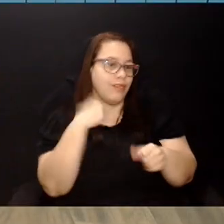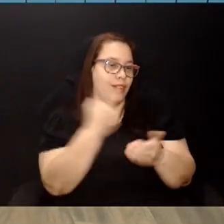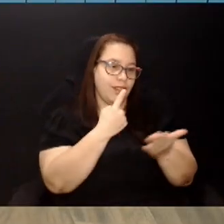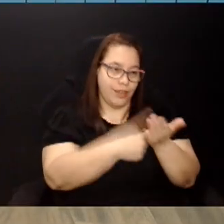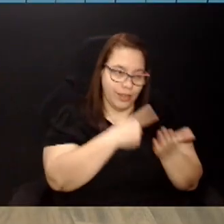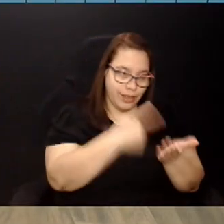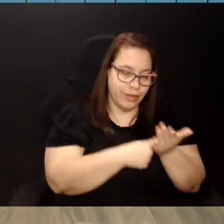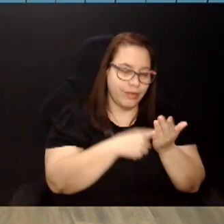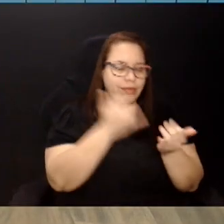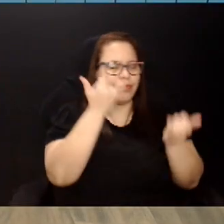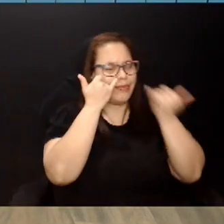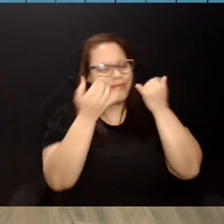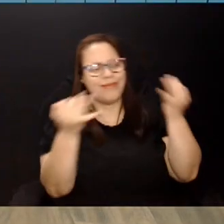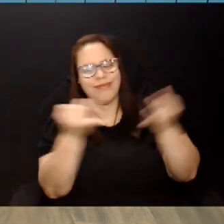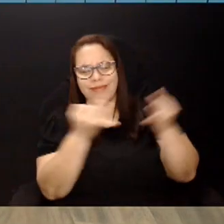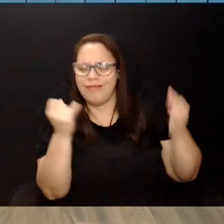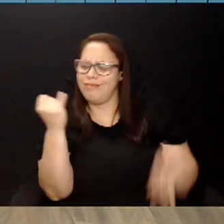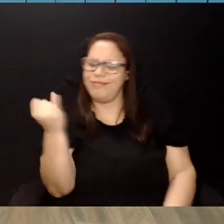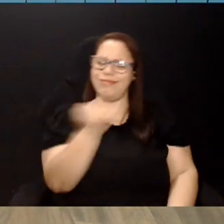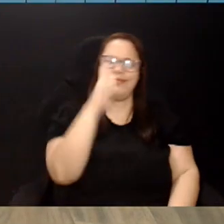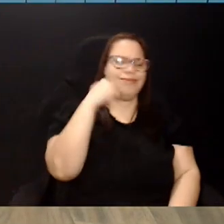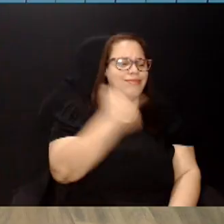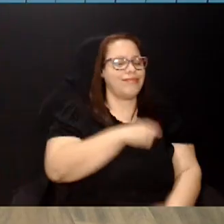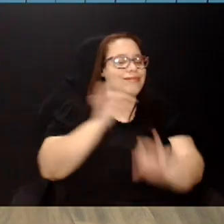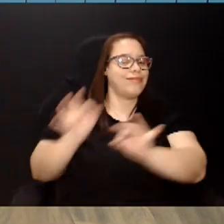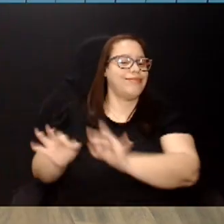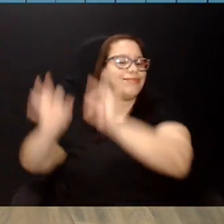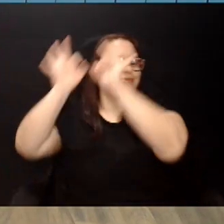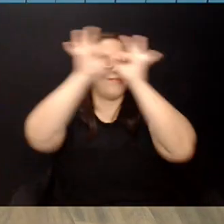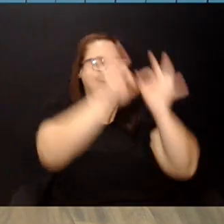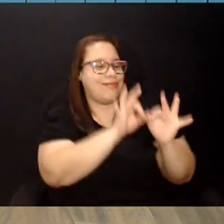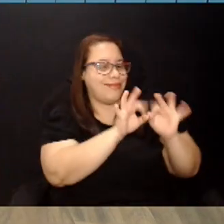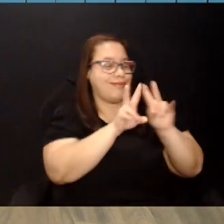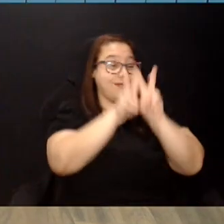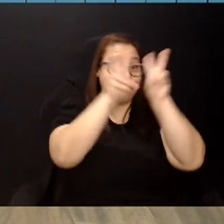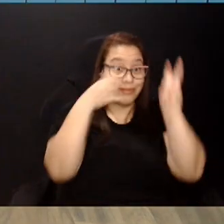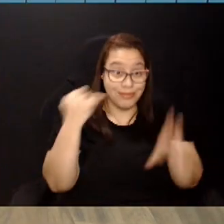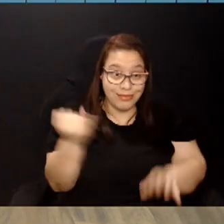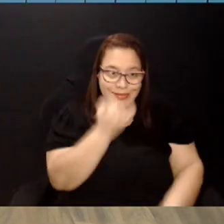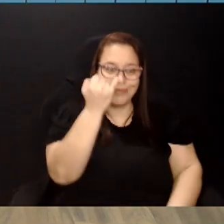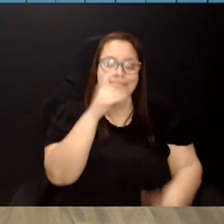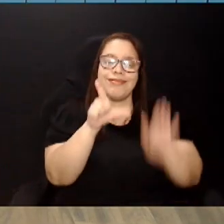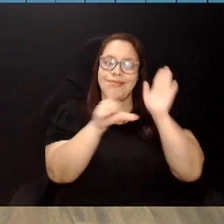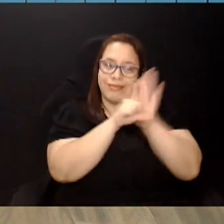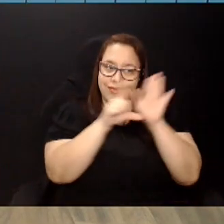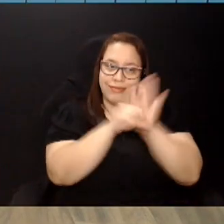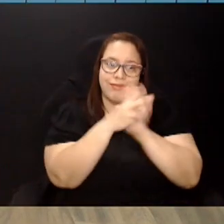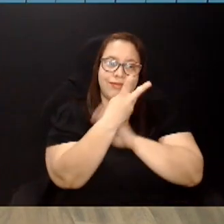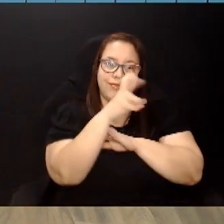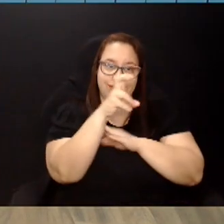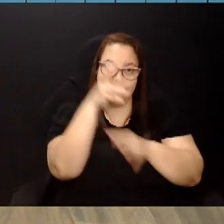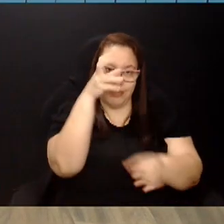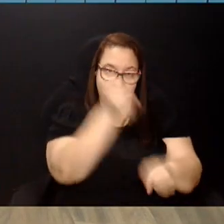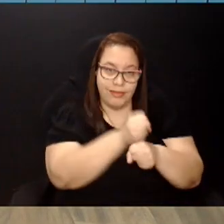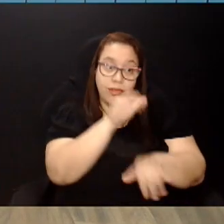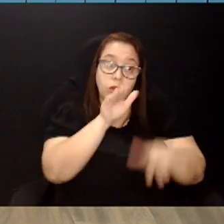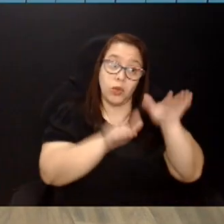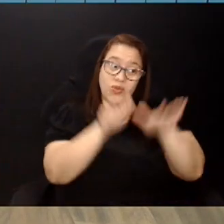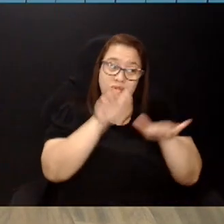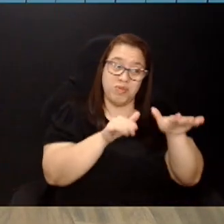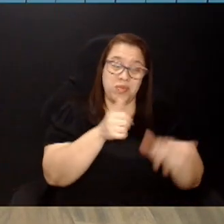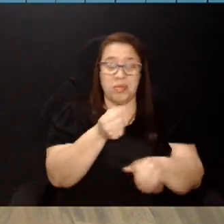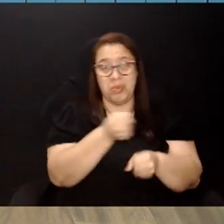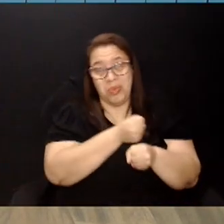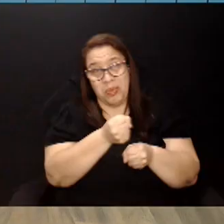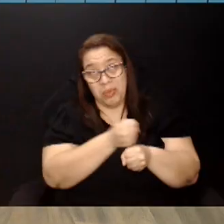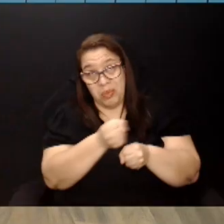Informações de grande valia para o nosso telespectador sobre a importância dessa lei, desses 35 anos, apesar que nos últimos anos, né, é que